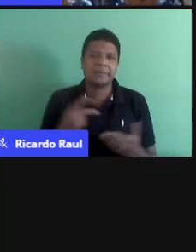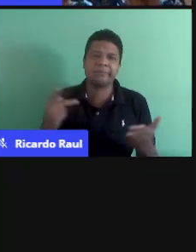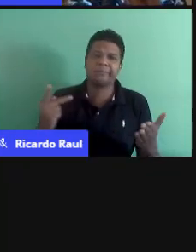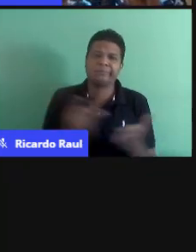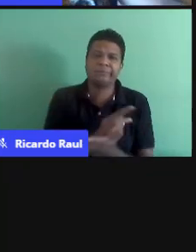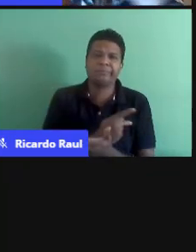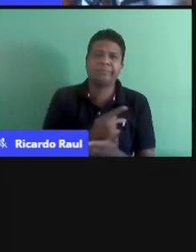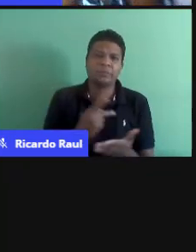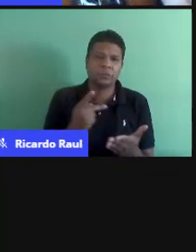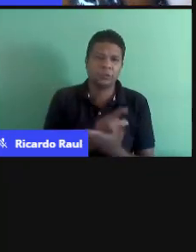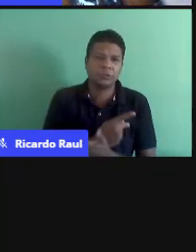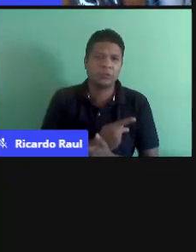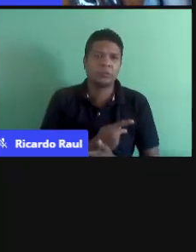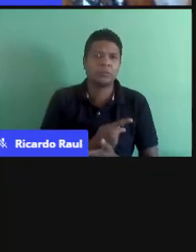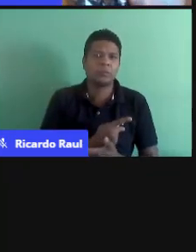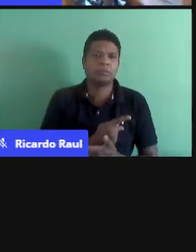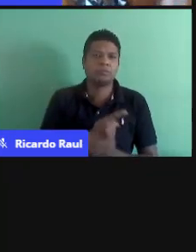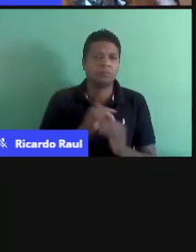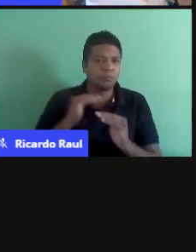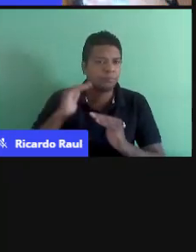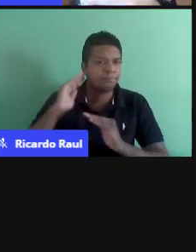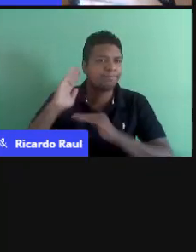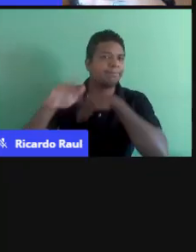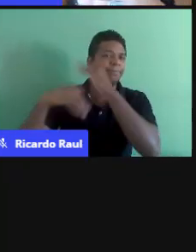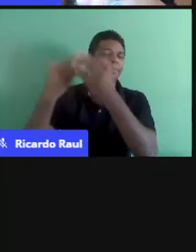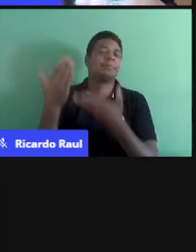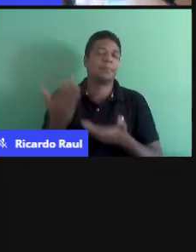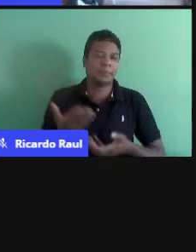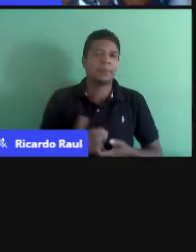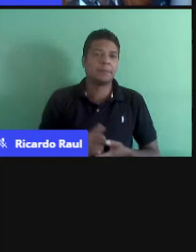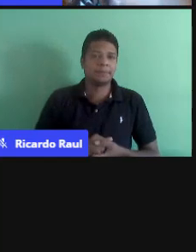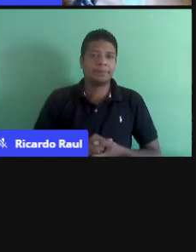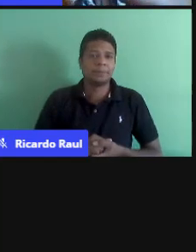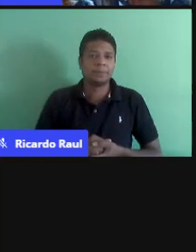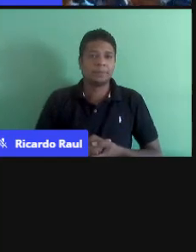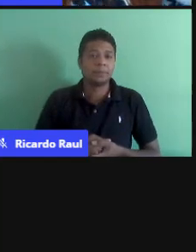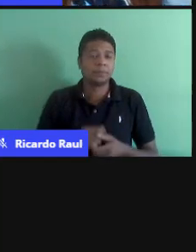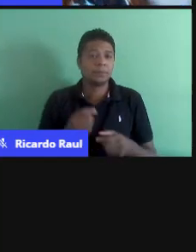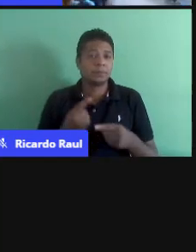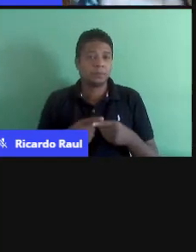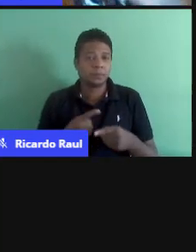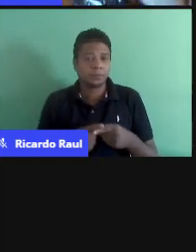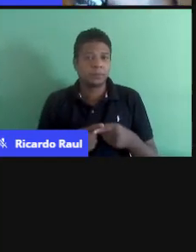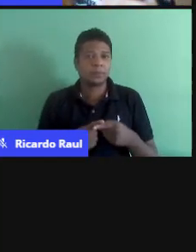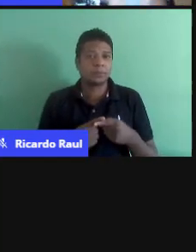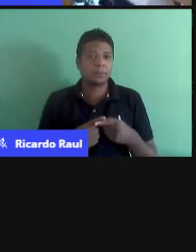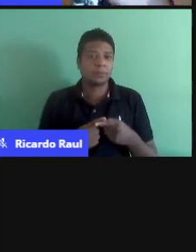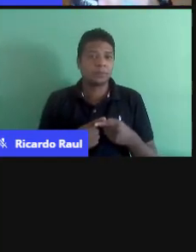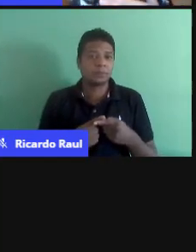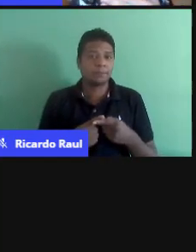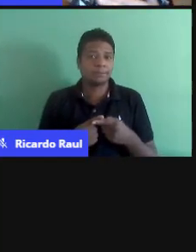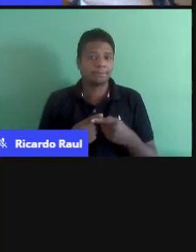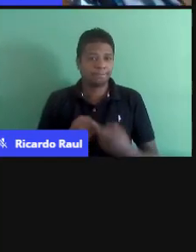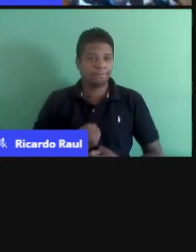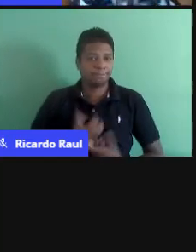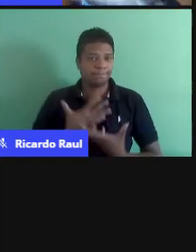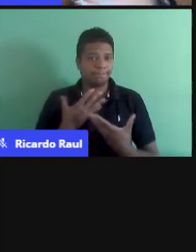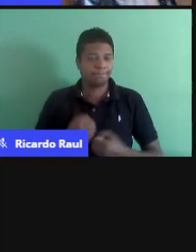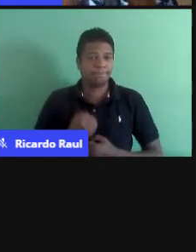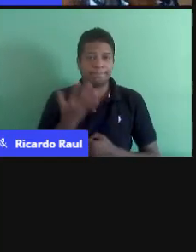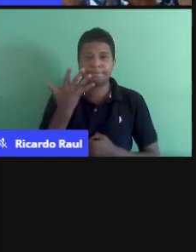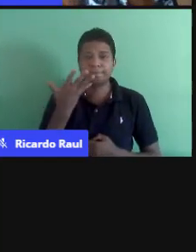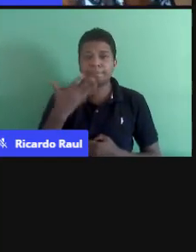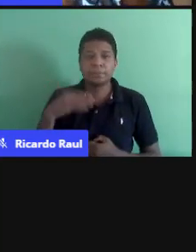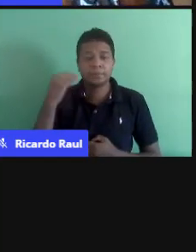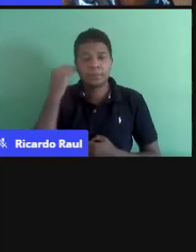ele já foi superado e deve ser superado, porque ele é a expressão do viver da criança, das